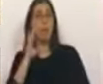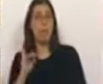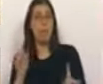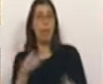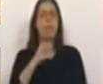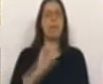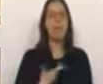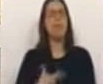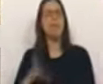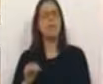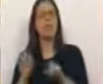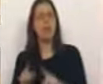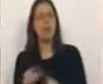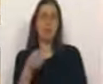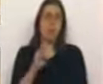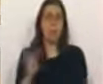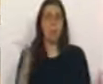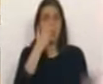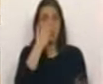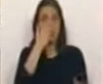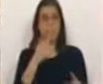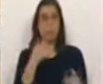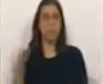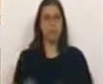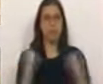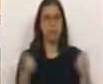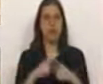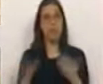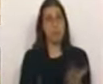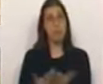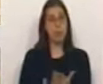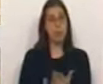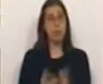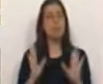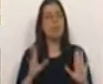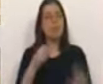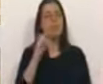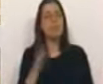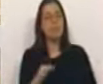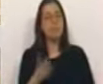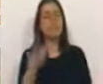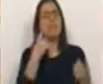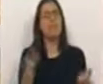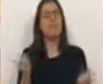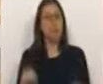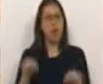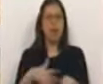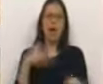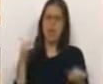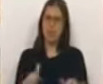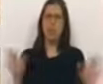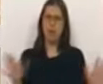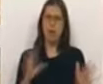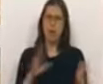bancário. O PSD e o CDS, e o PS, aliás, rejeitaram essa proposta. Mas o PCP trará novamente a esta